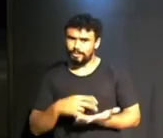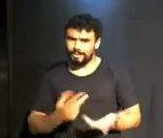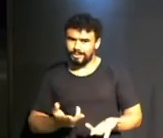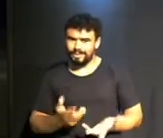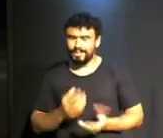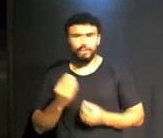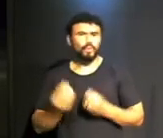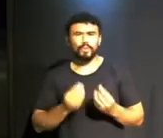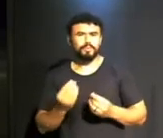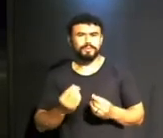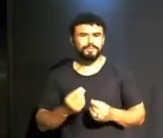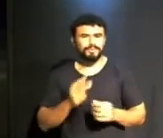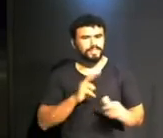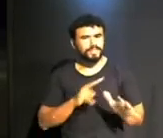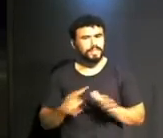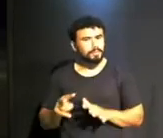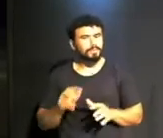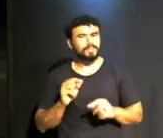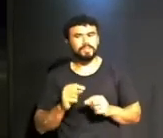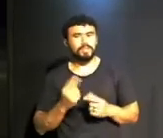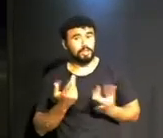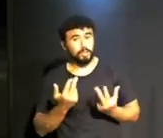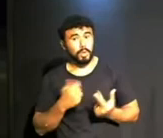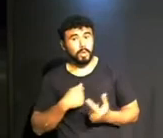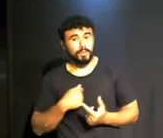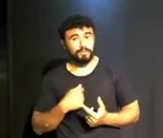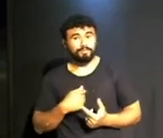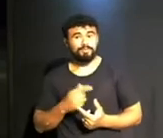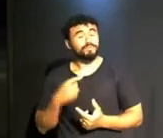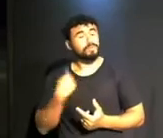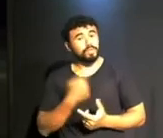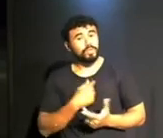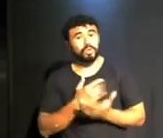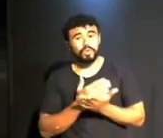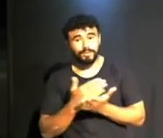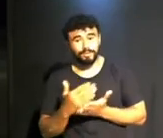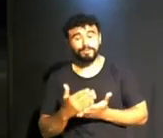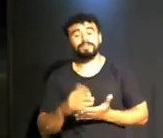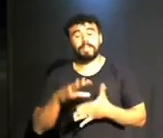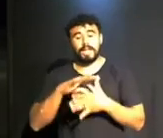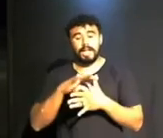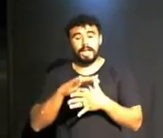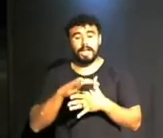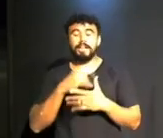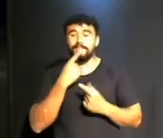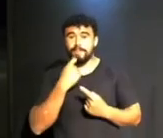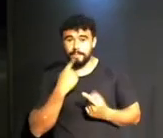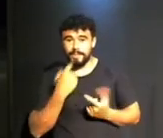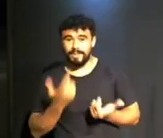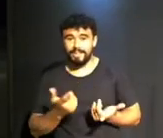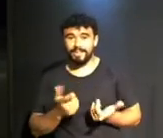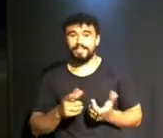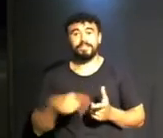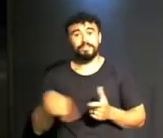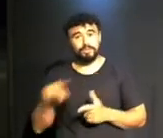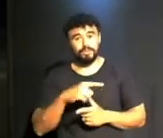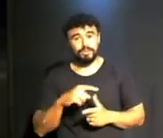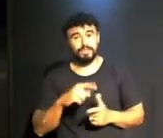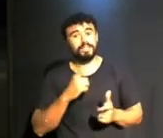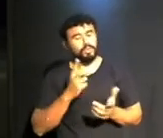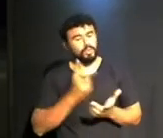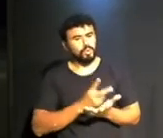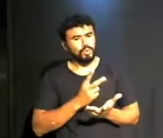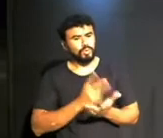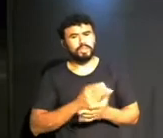semanal você também tá acumulando assim como eu nós começamos com jejum de carne vermelha e para aqueles que estão acumulando